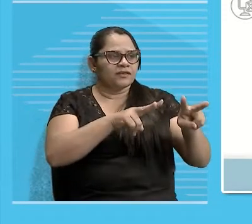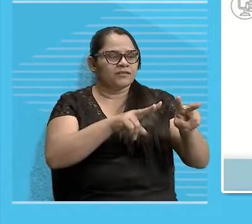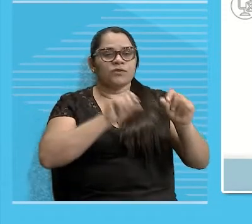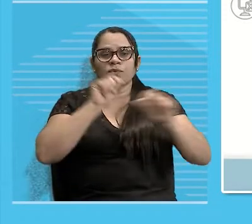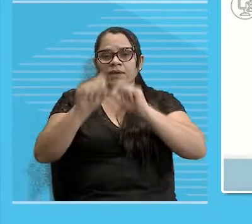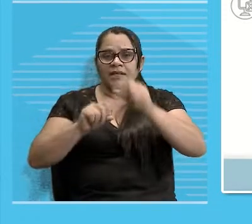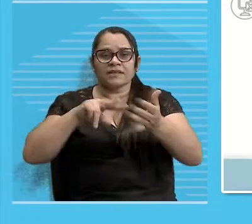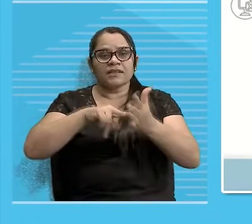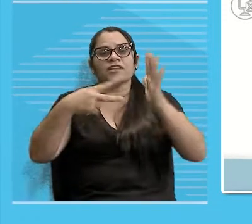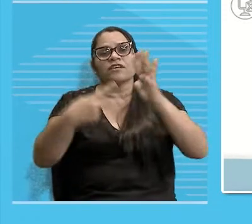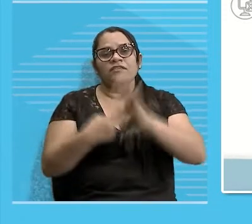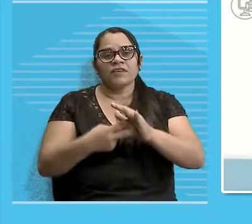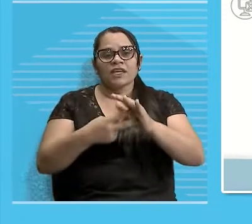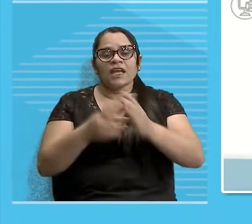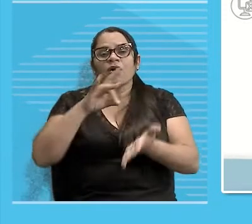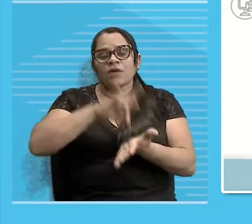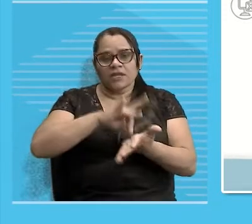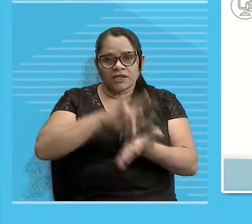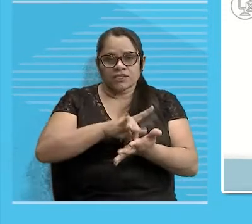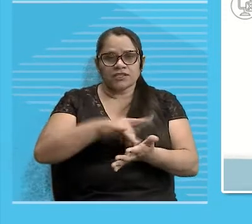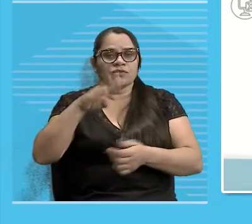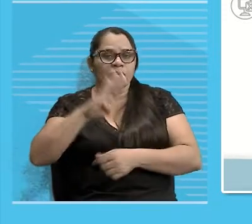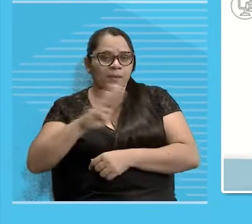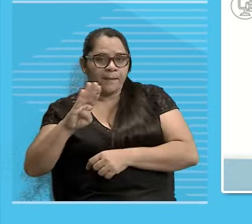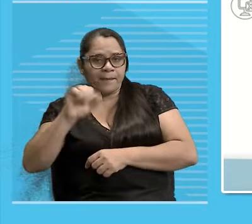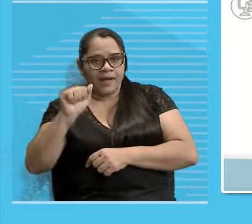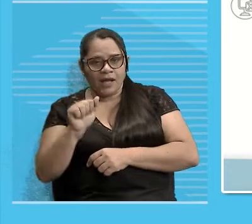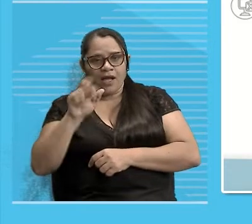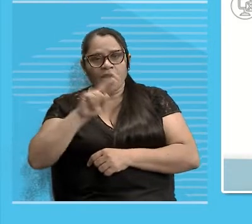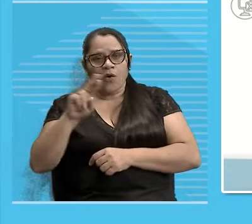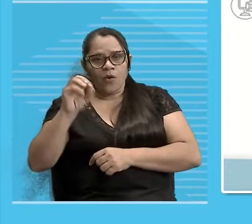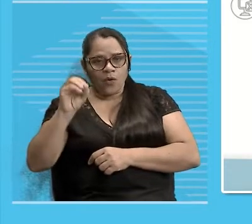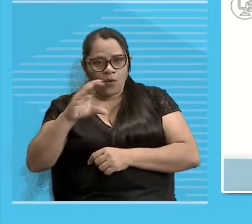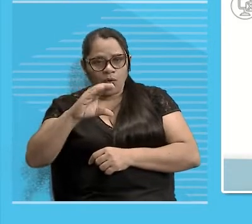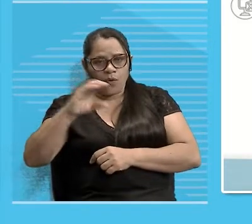barroco? A origem do barroco surgiu no século XVII na Itália.